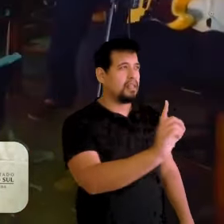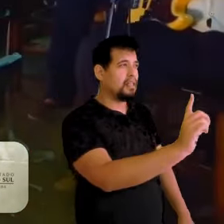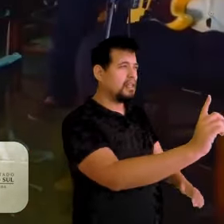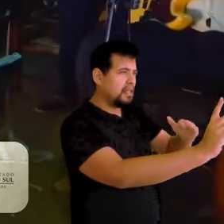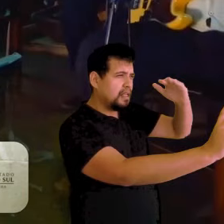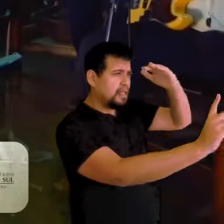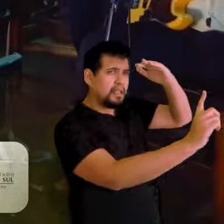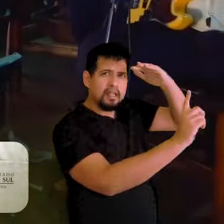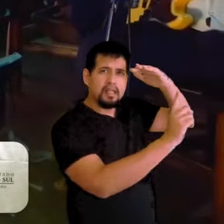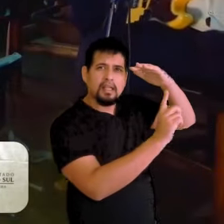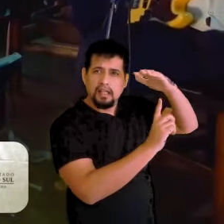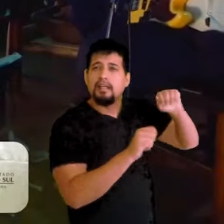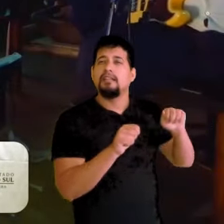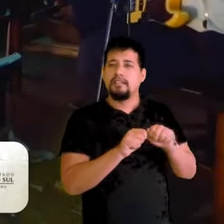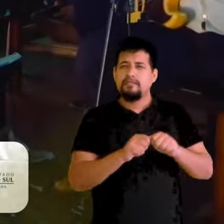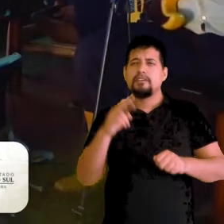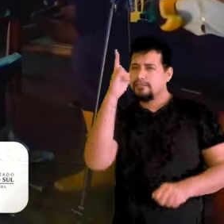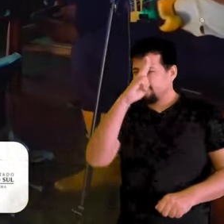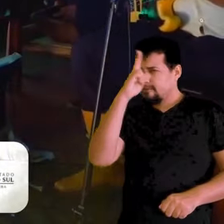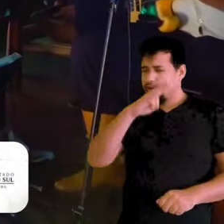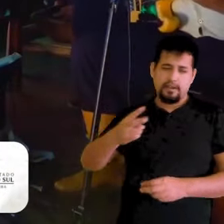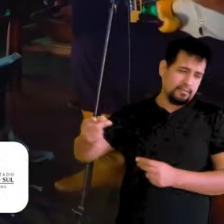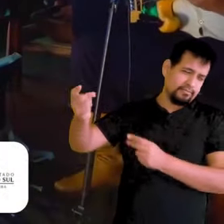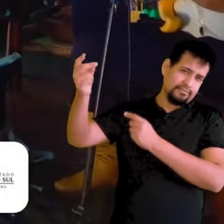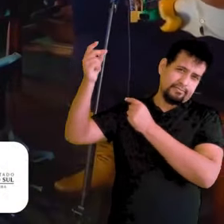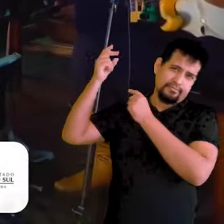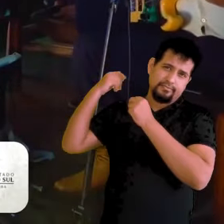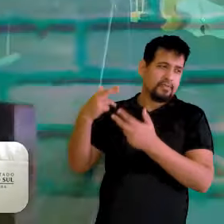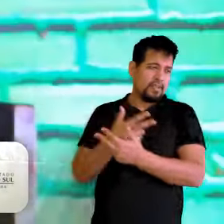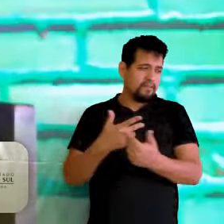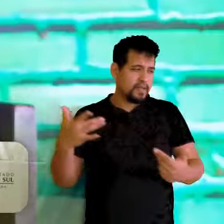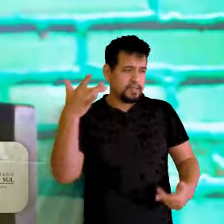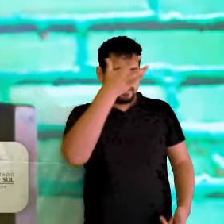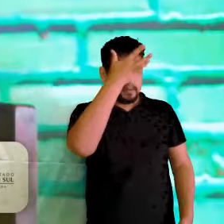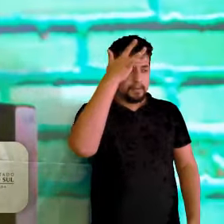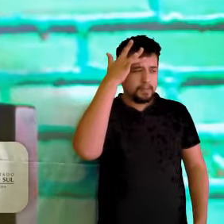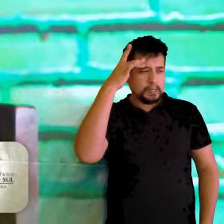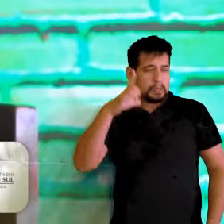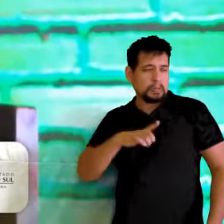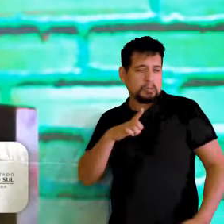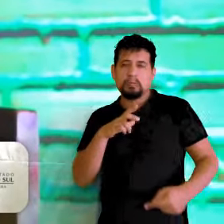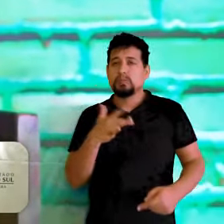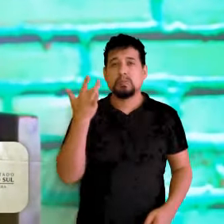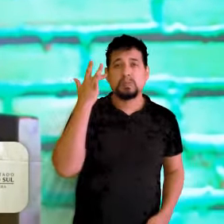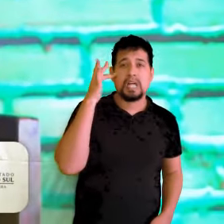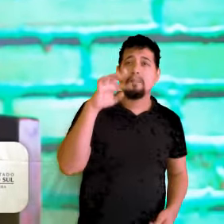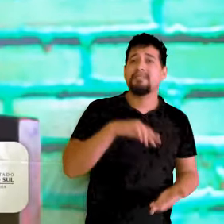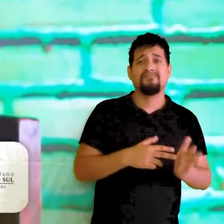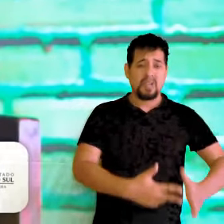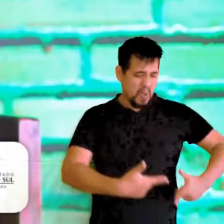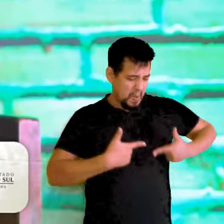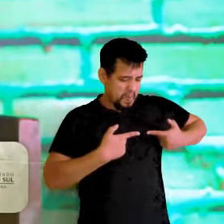Lá vem os cavaleiros, fez história em outra era, muitos tomaram peleando,